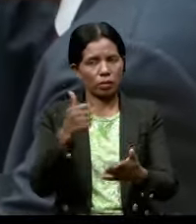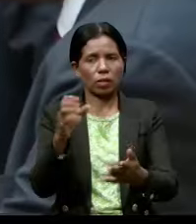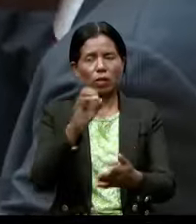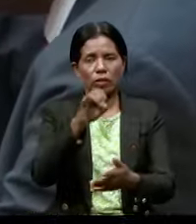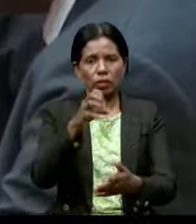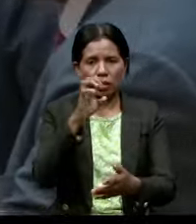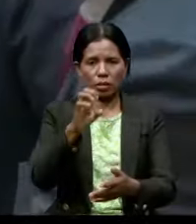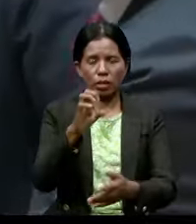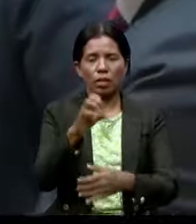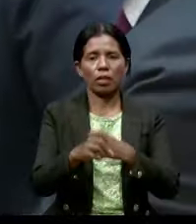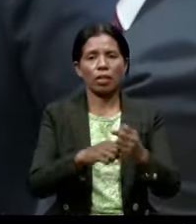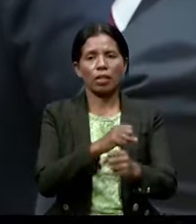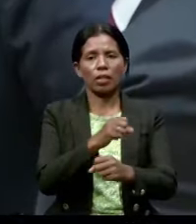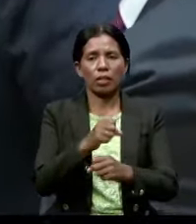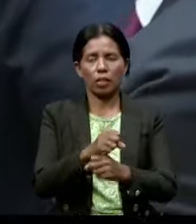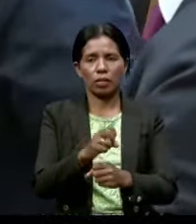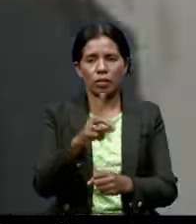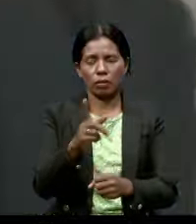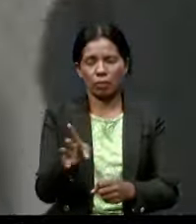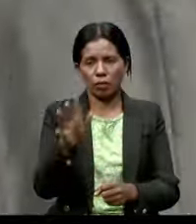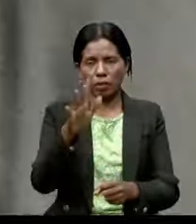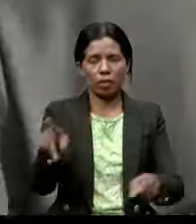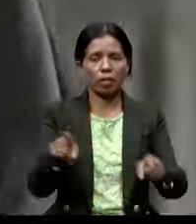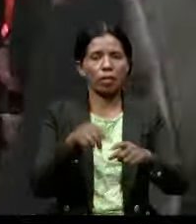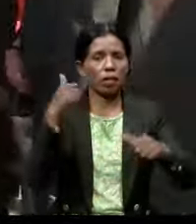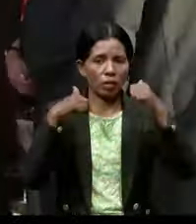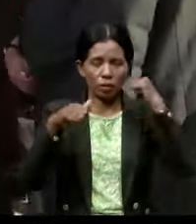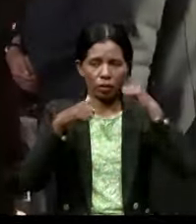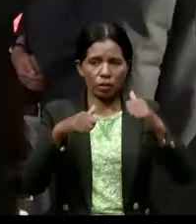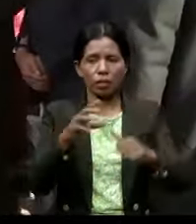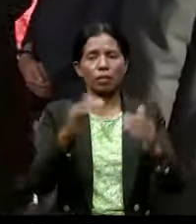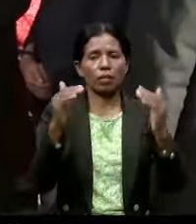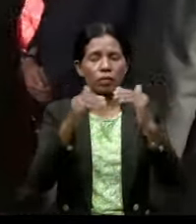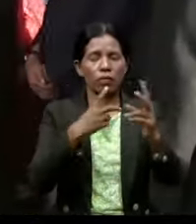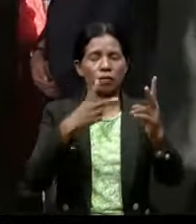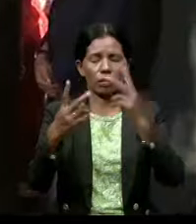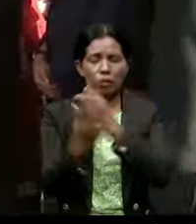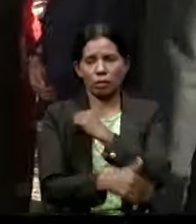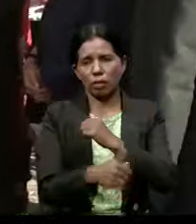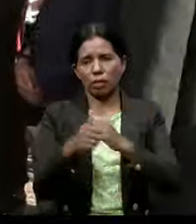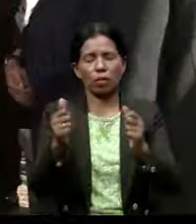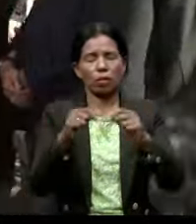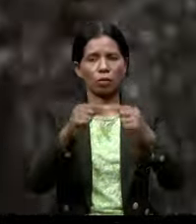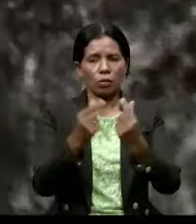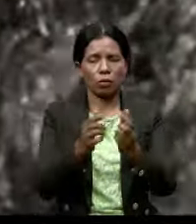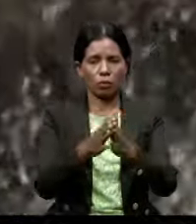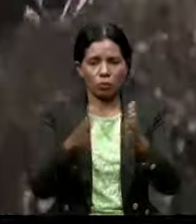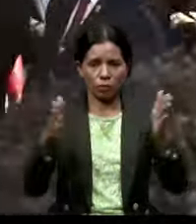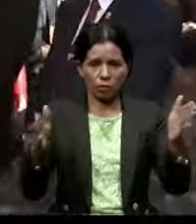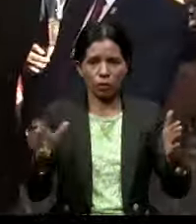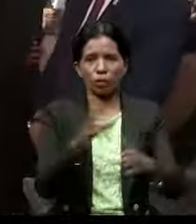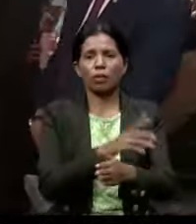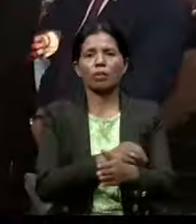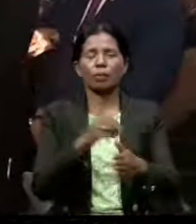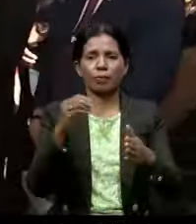estado tinan rinrua ruanulu resin lima, anessan atividade cerimonial, viazem barrelhur nebeho equipa bot, no projeto sira nebe